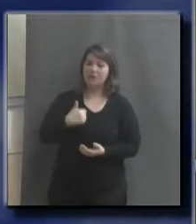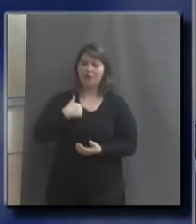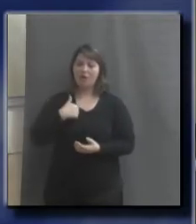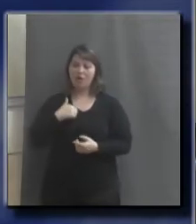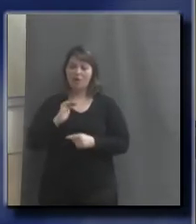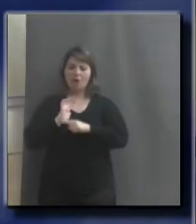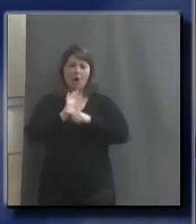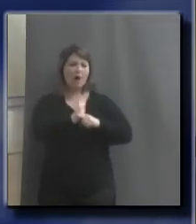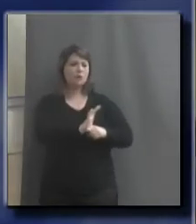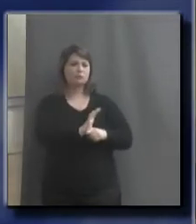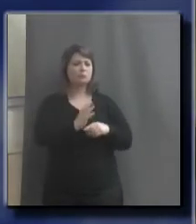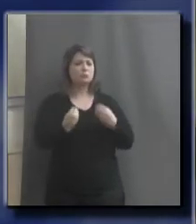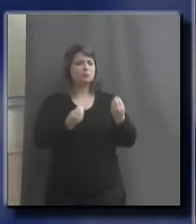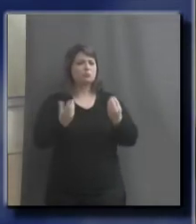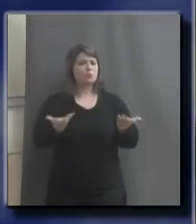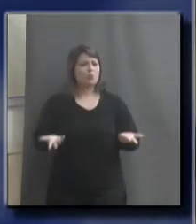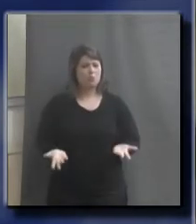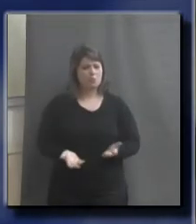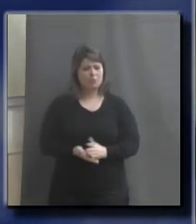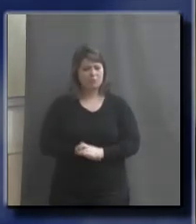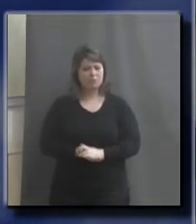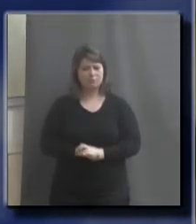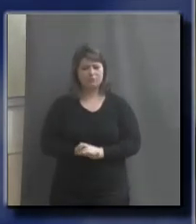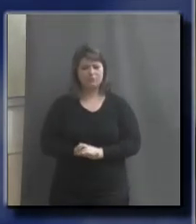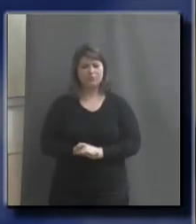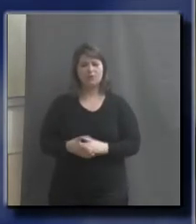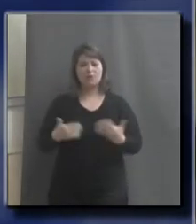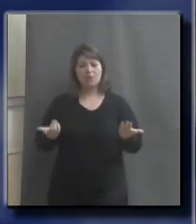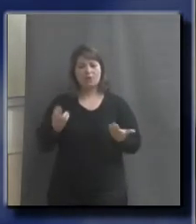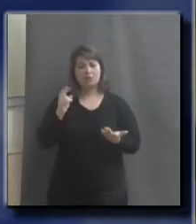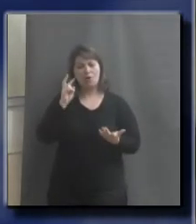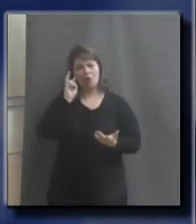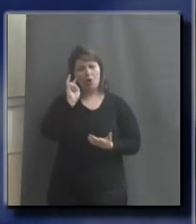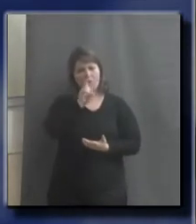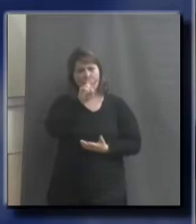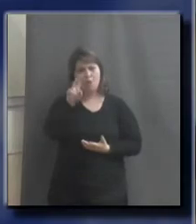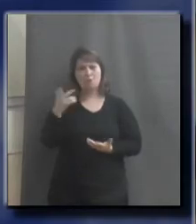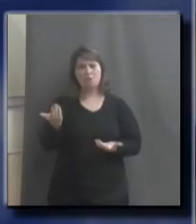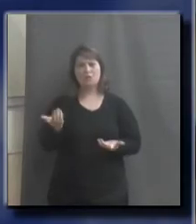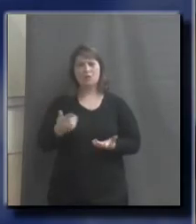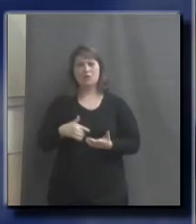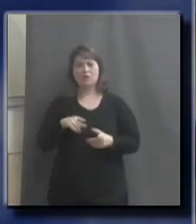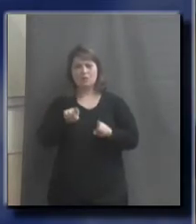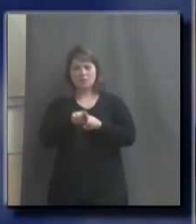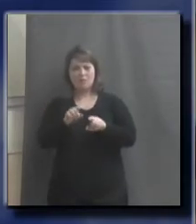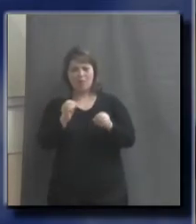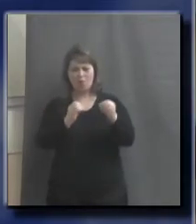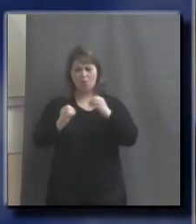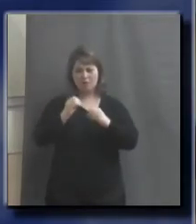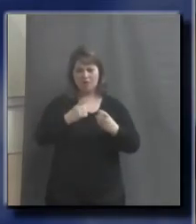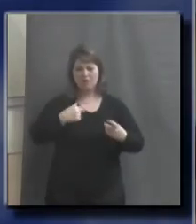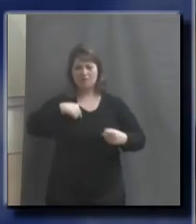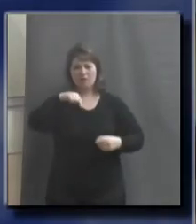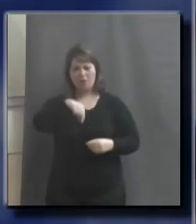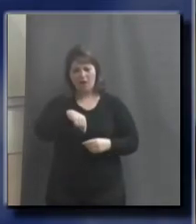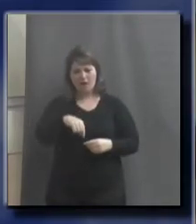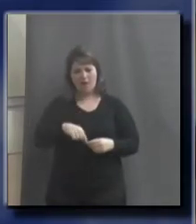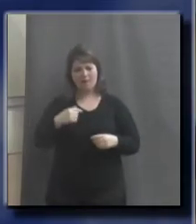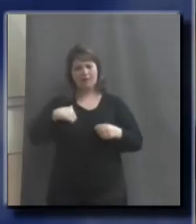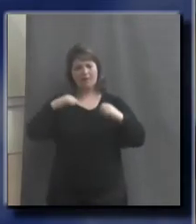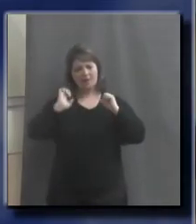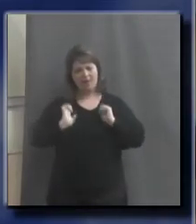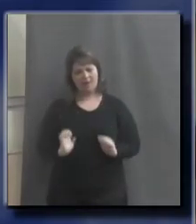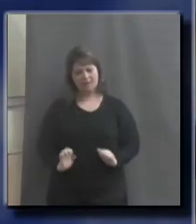dispara de provocações para pensar a revisão das diretrizes. Então, olhando para as nossas comissões de orientação e fiscalização e comissão de